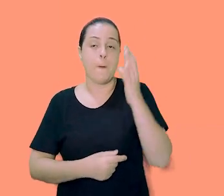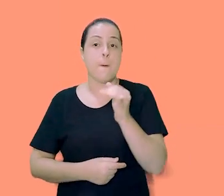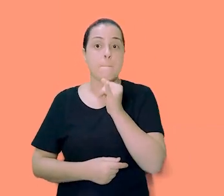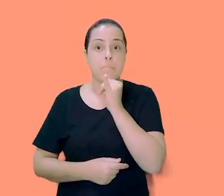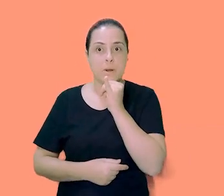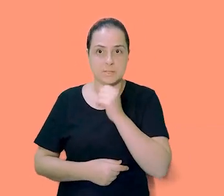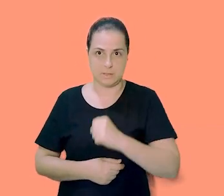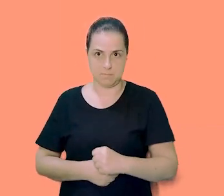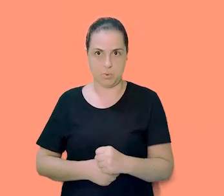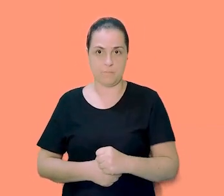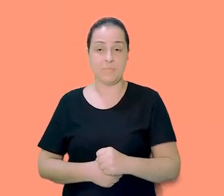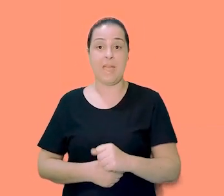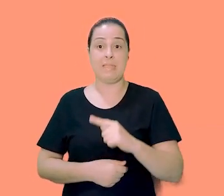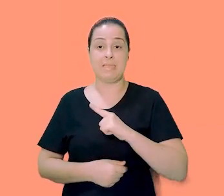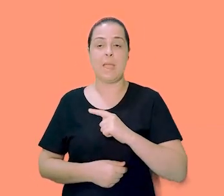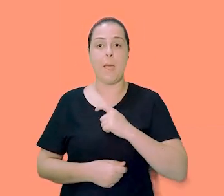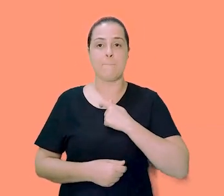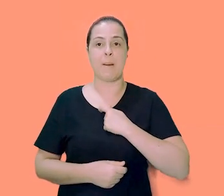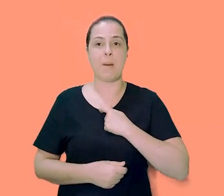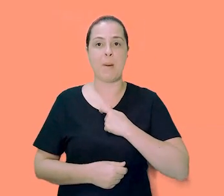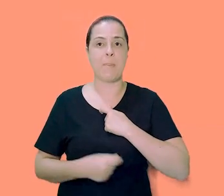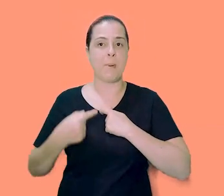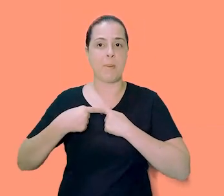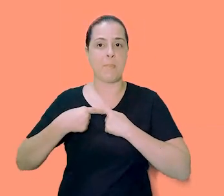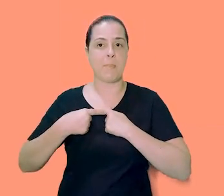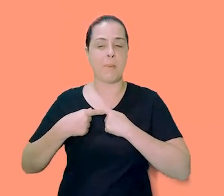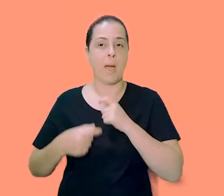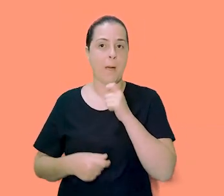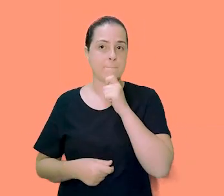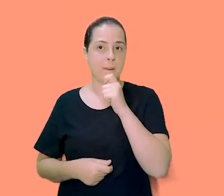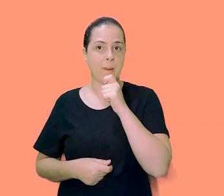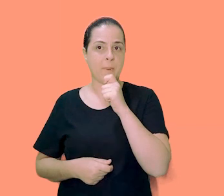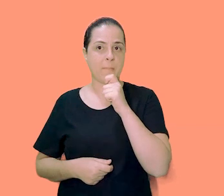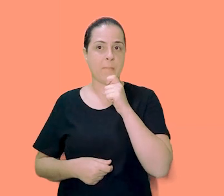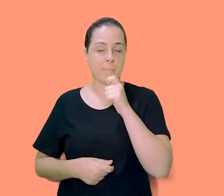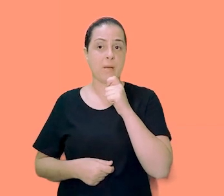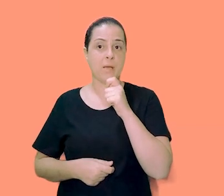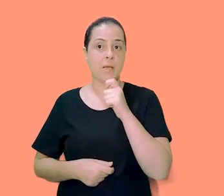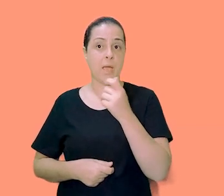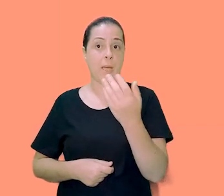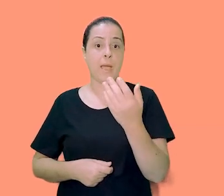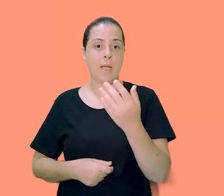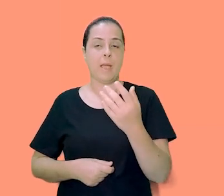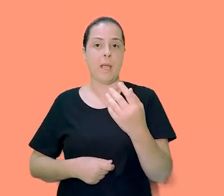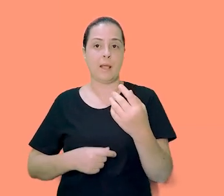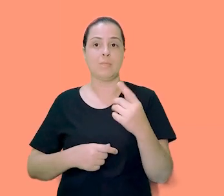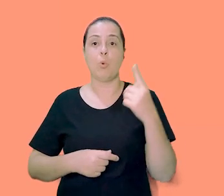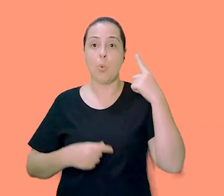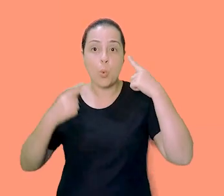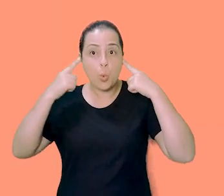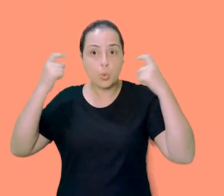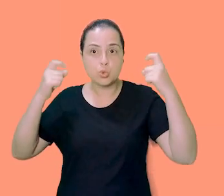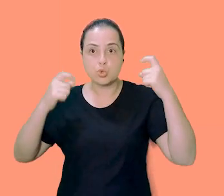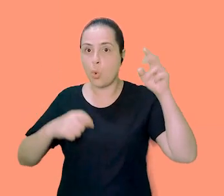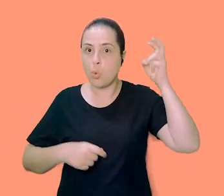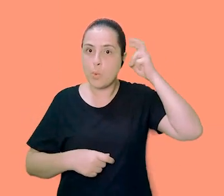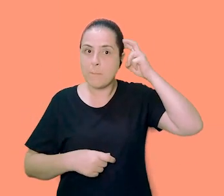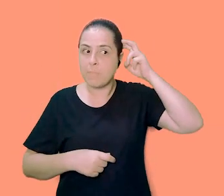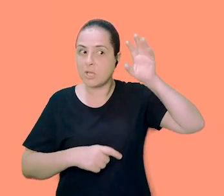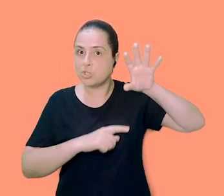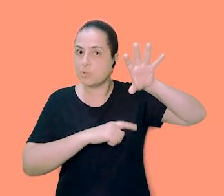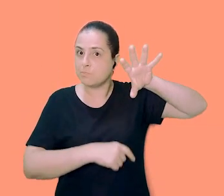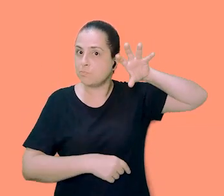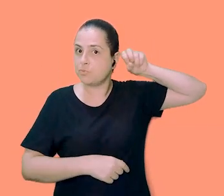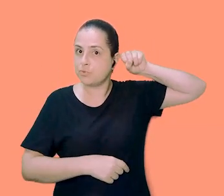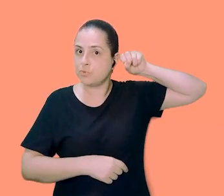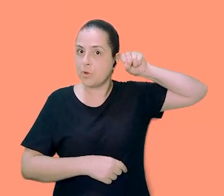que se o barulho de sala de aula estiver muito alto, eu peço para o professor usar um microfonezinho que manda direto para o meu plancha, e aí diminui o barulho ambiente.